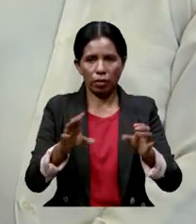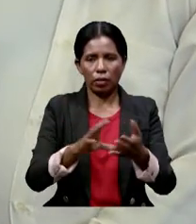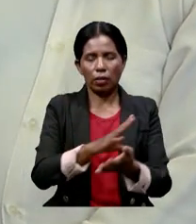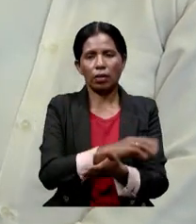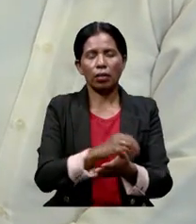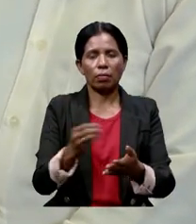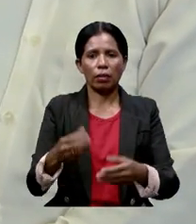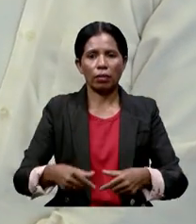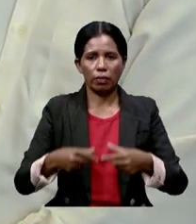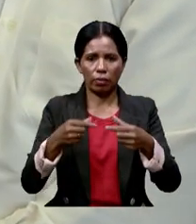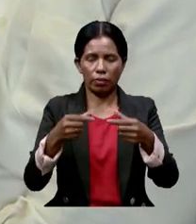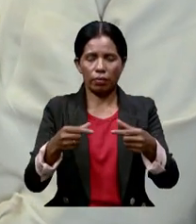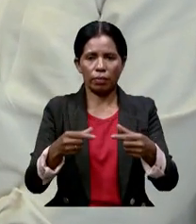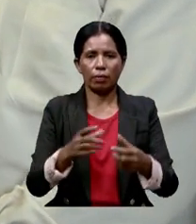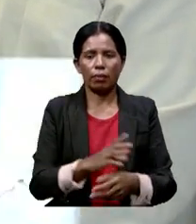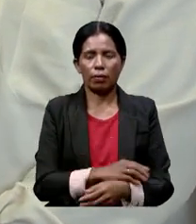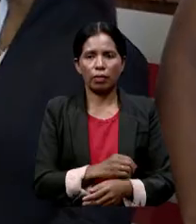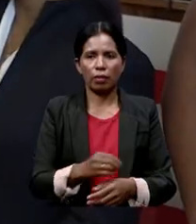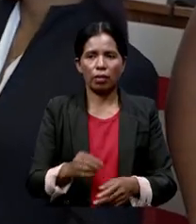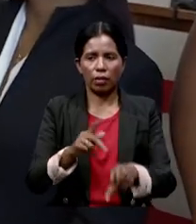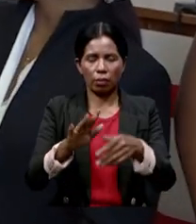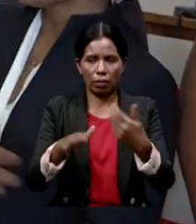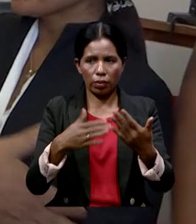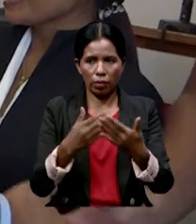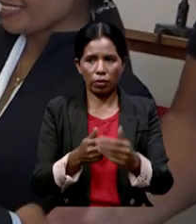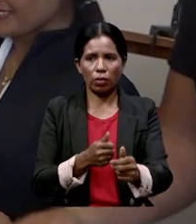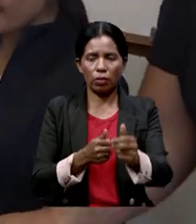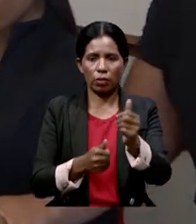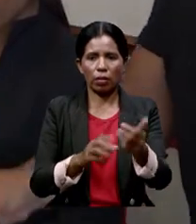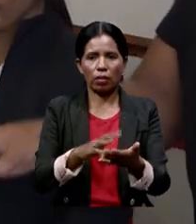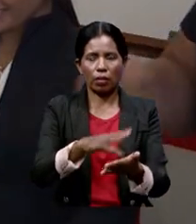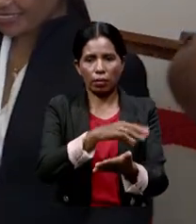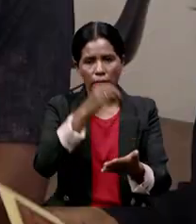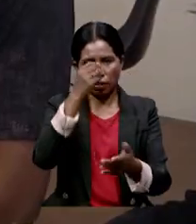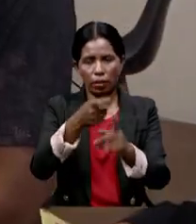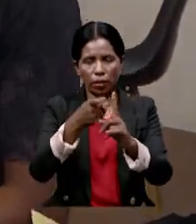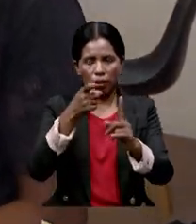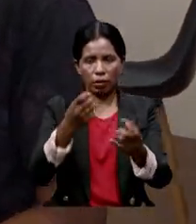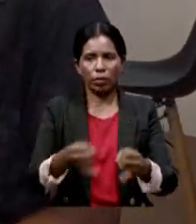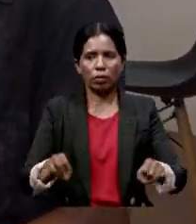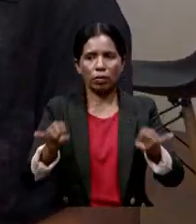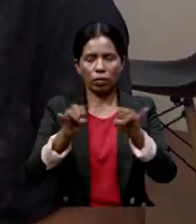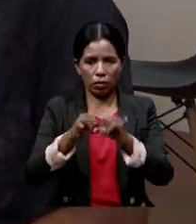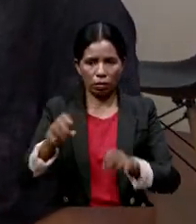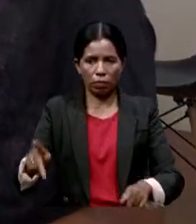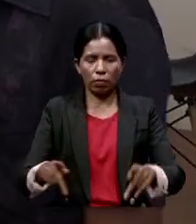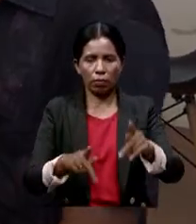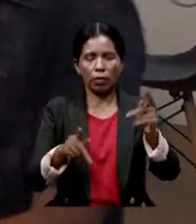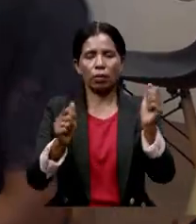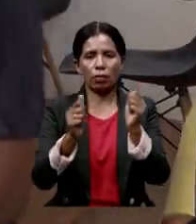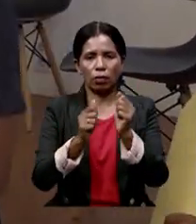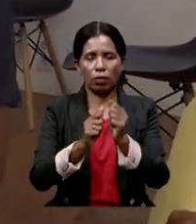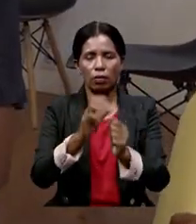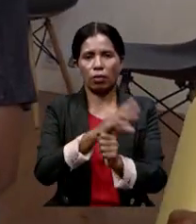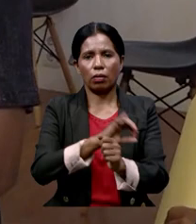nebe halau e a tinancoto. Formando Cira Nebe tuir curso refere, mai husi instituição público no jornalista